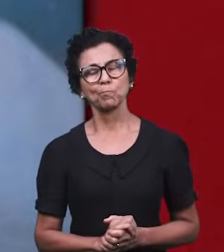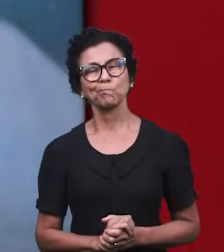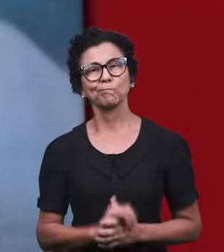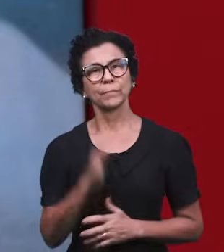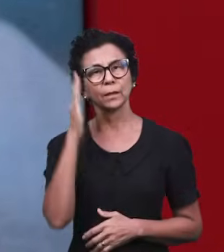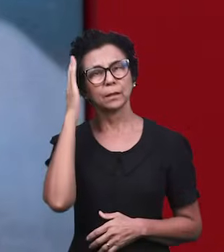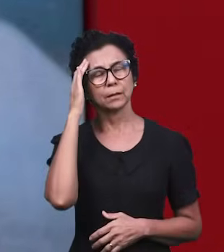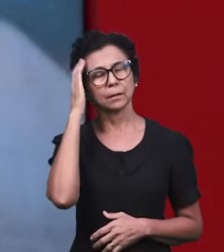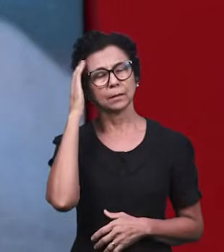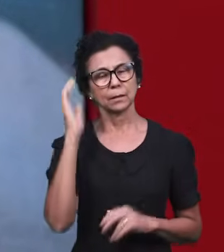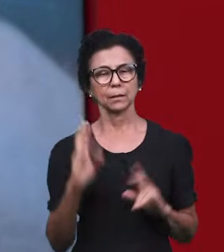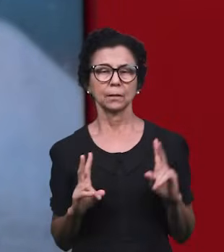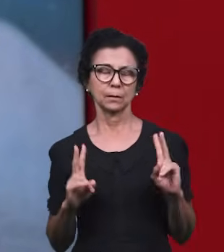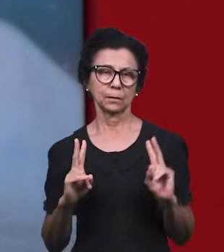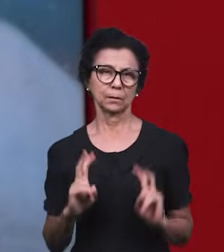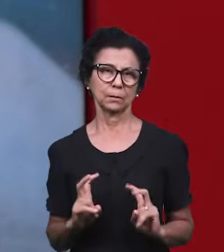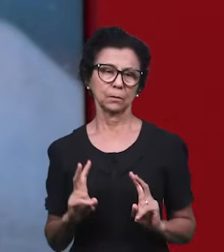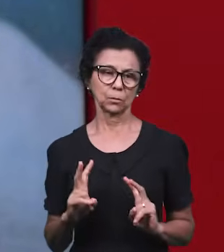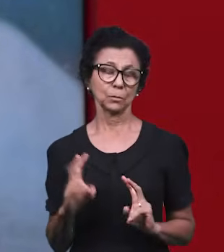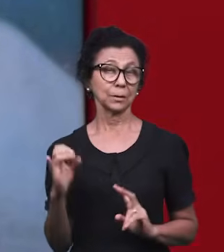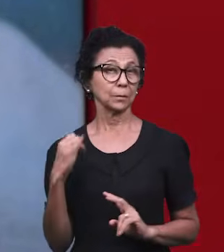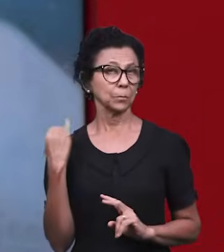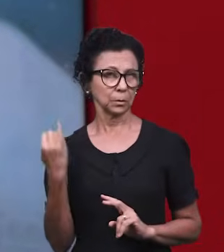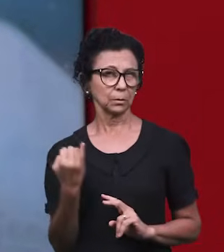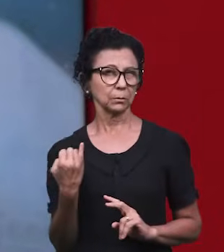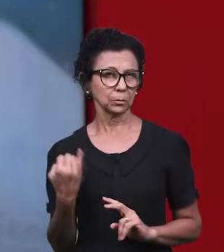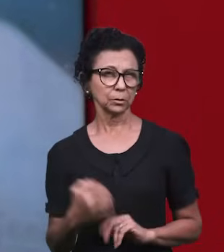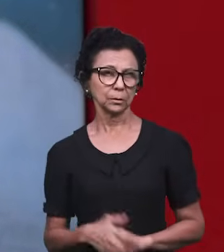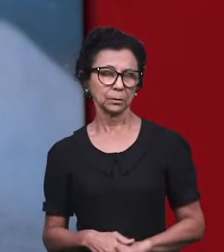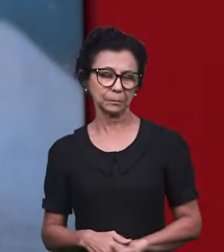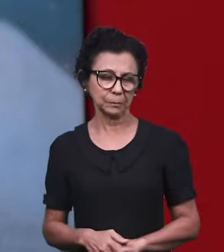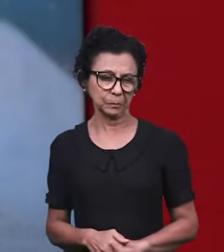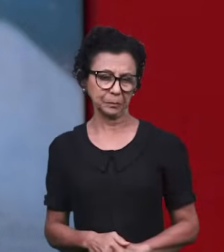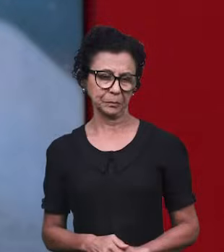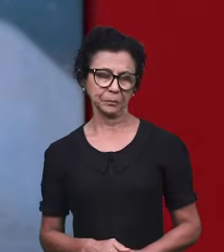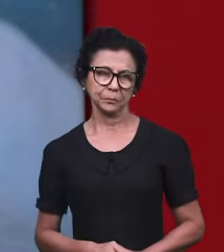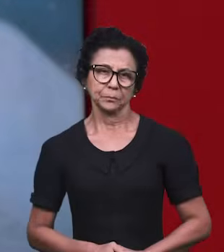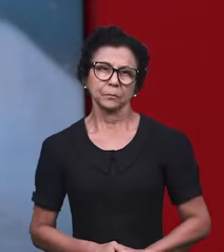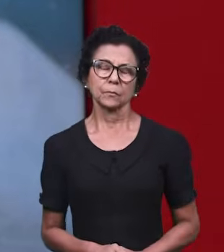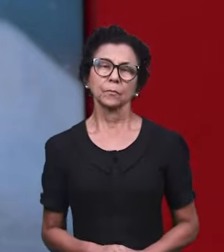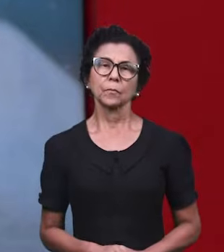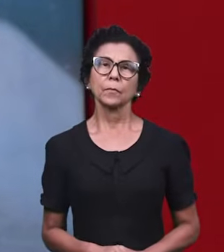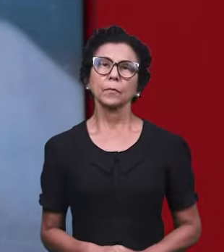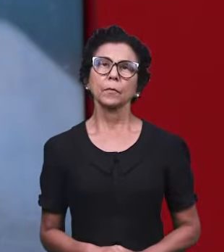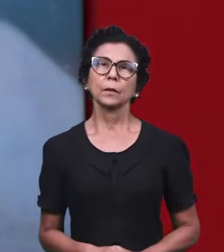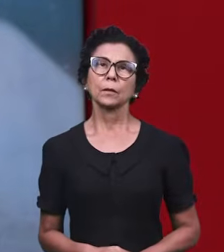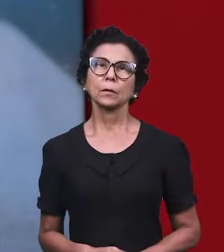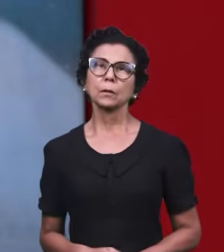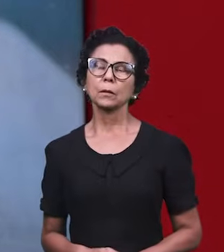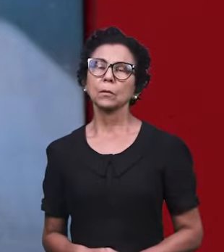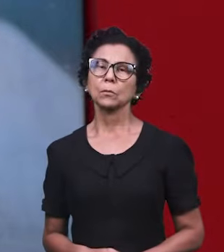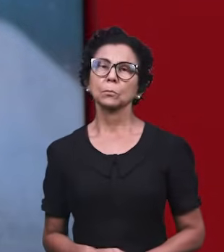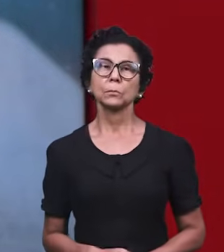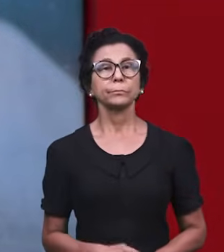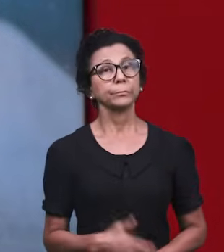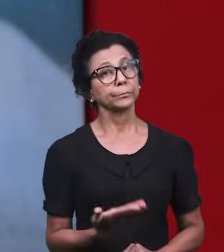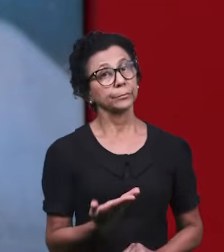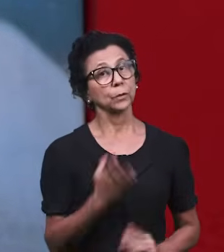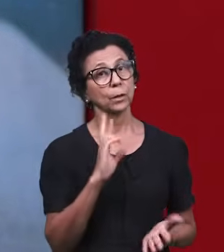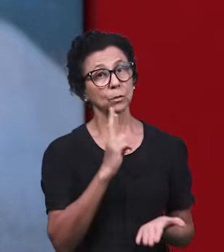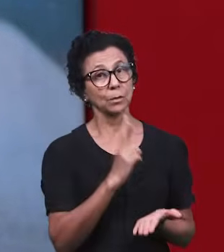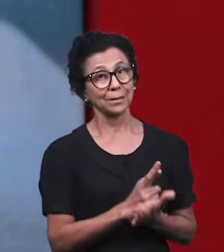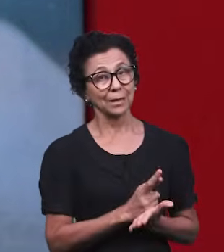sobre esse assunto importante para nós e que tem refletido no fechamento de igrejas